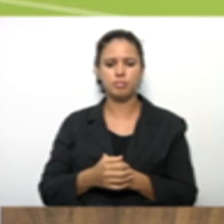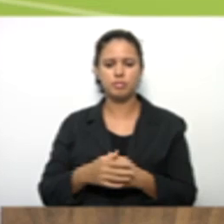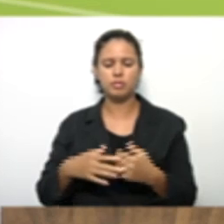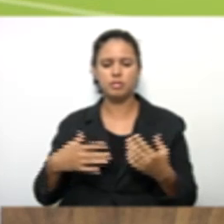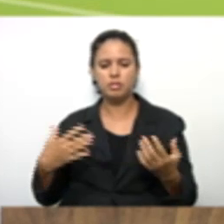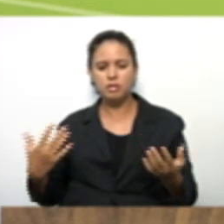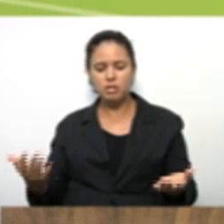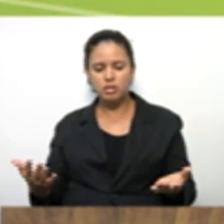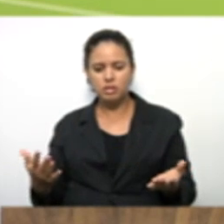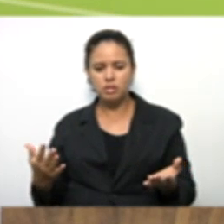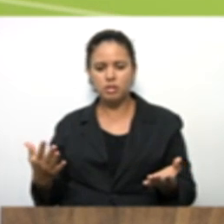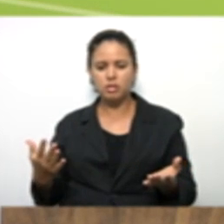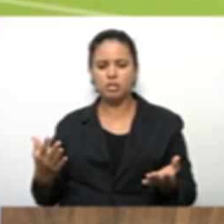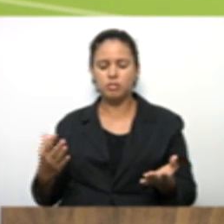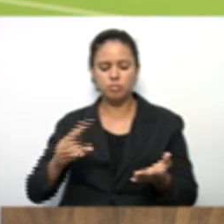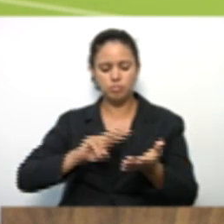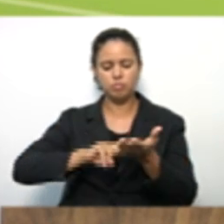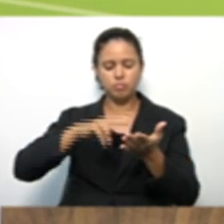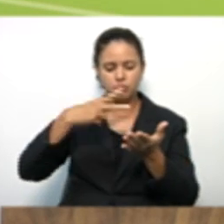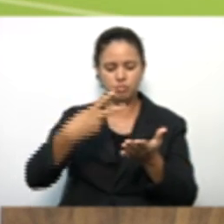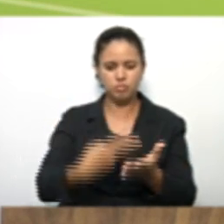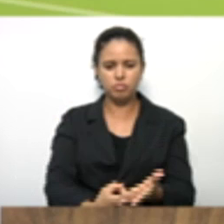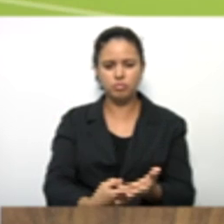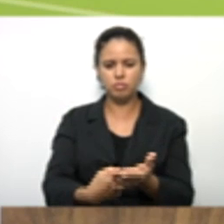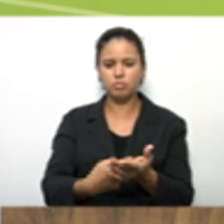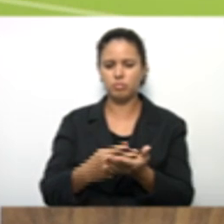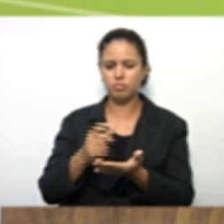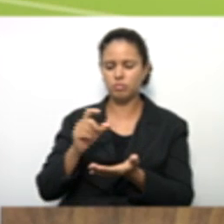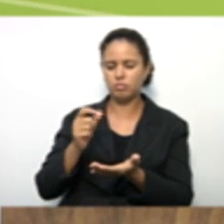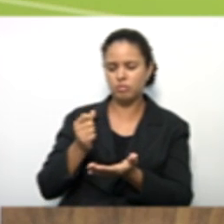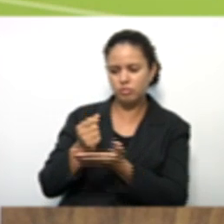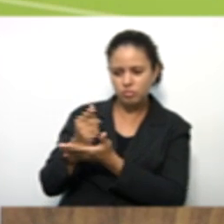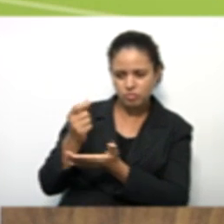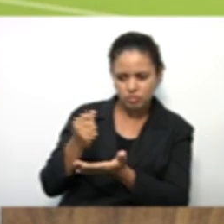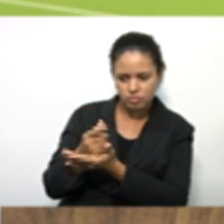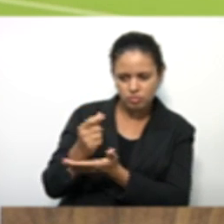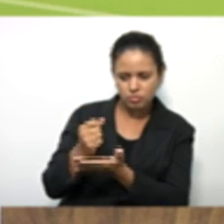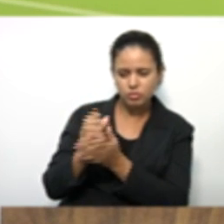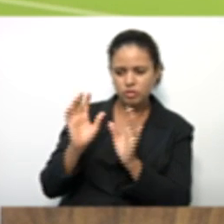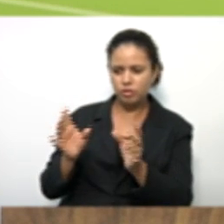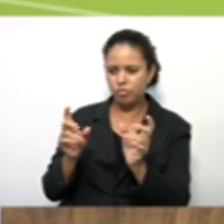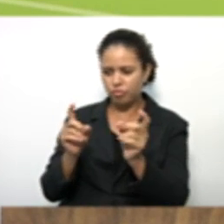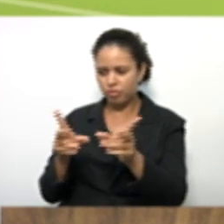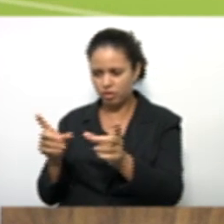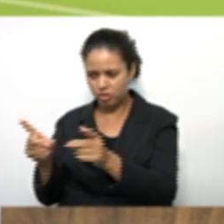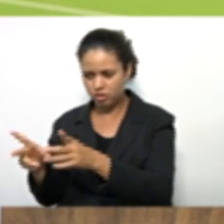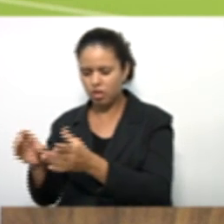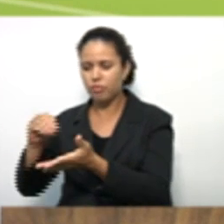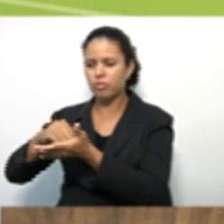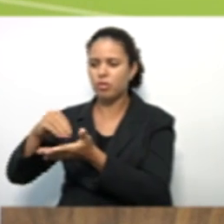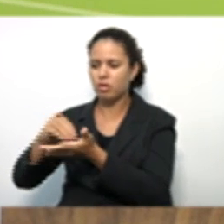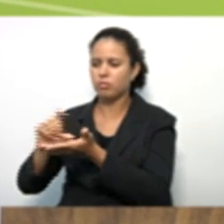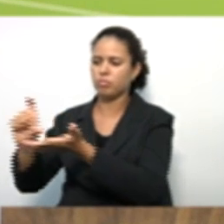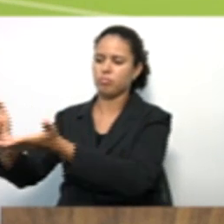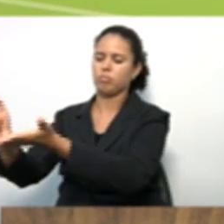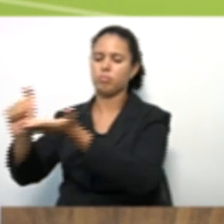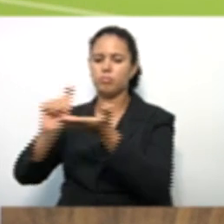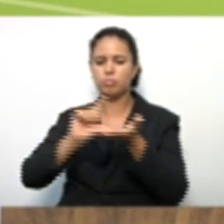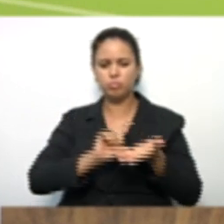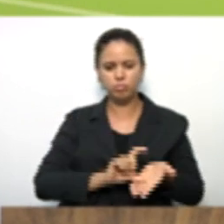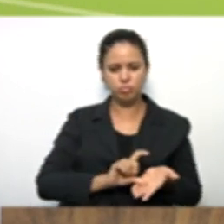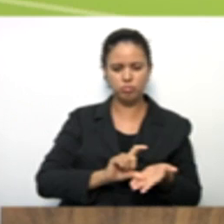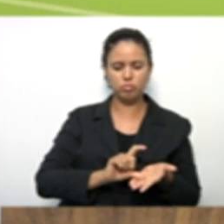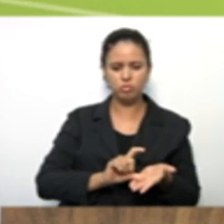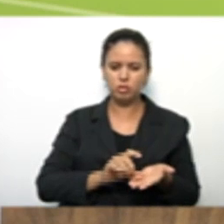a receber de alguma pessoa que nós vendemos o produto e ainda não recebemos. Lembra como a professora falou? Você vende a